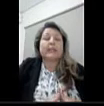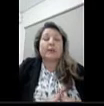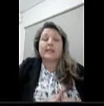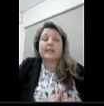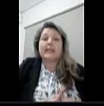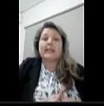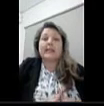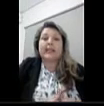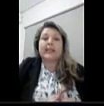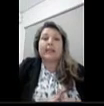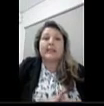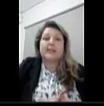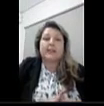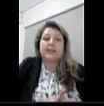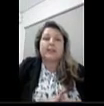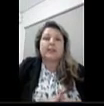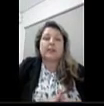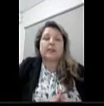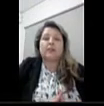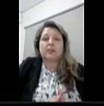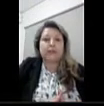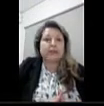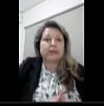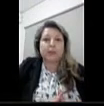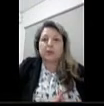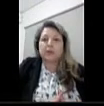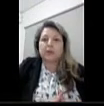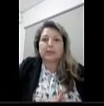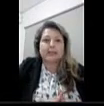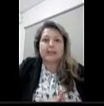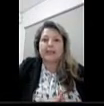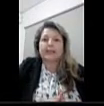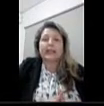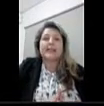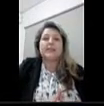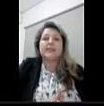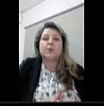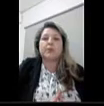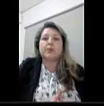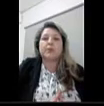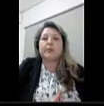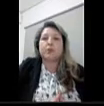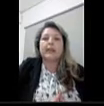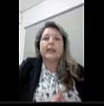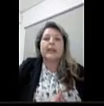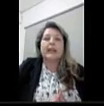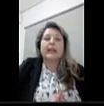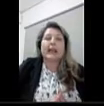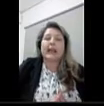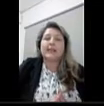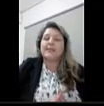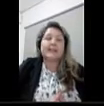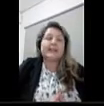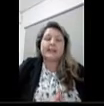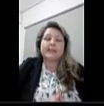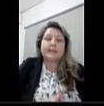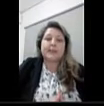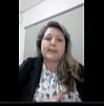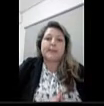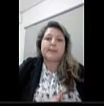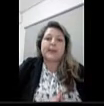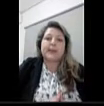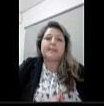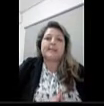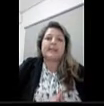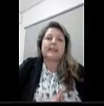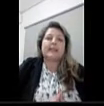Outra coisa que, infelizmente, ainda a gente vê muito acontecer, né? Às vezes, o professor, às vezes, até sem